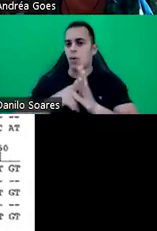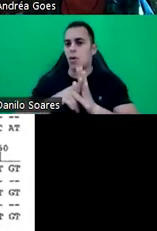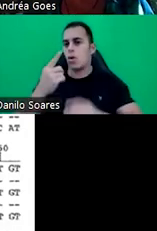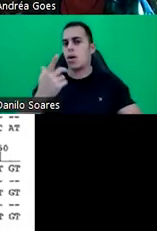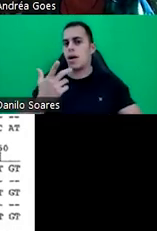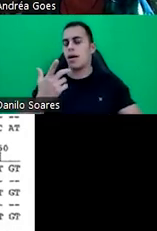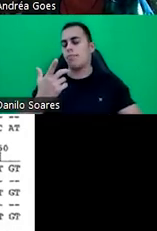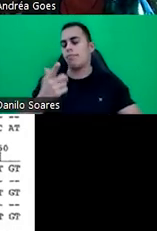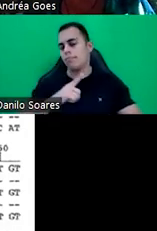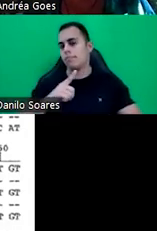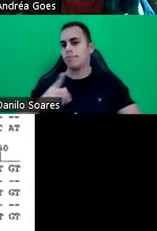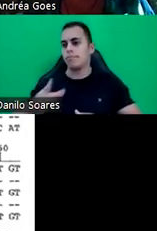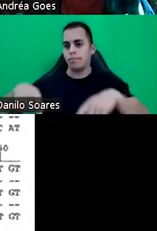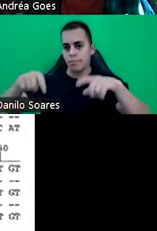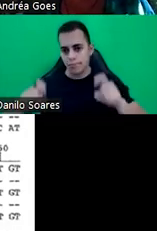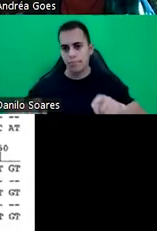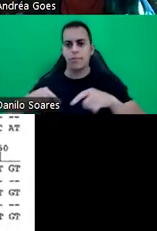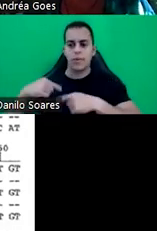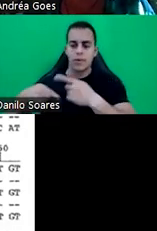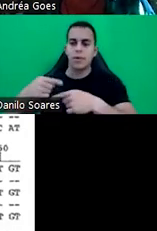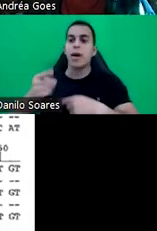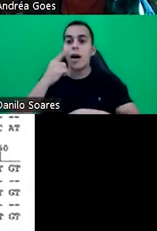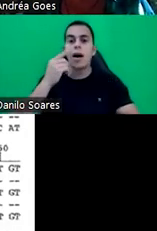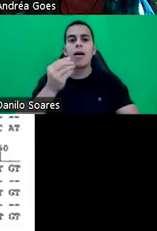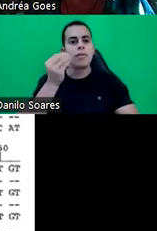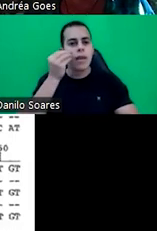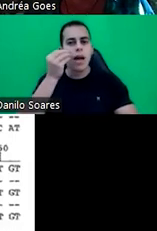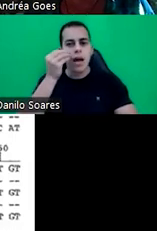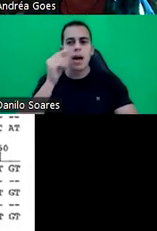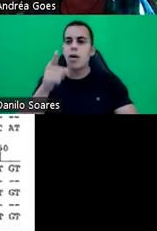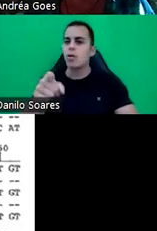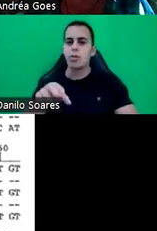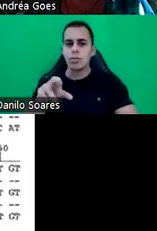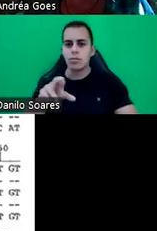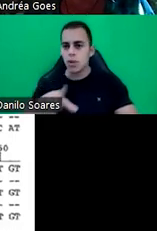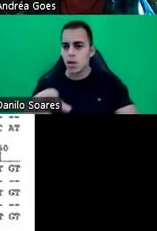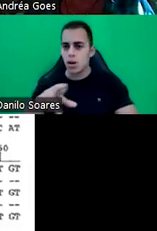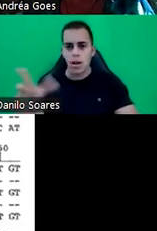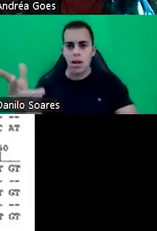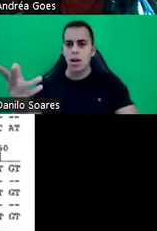Romanov, e foram feitos os testes, e uma após a outra